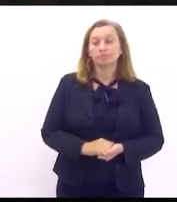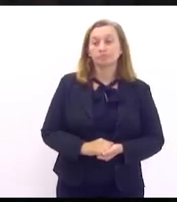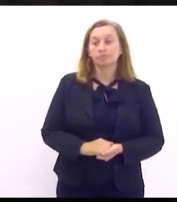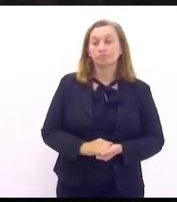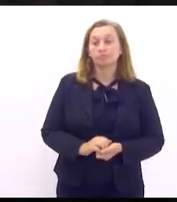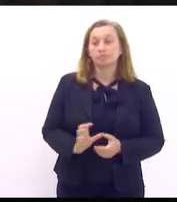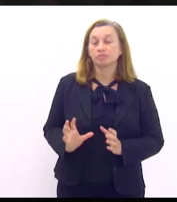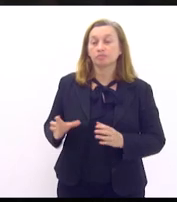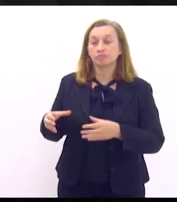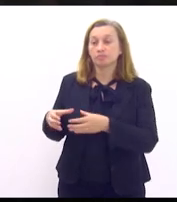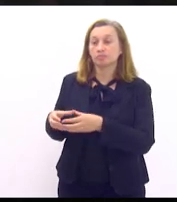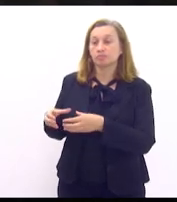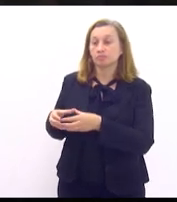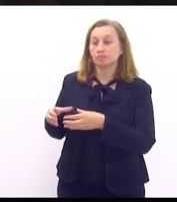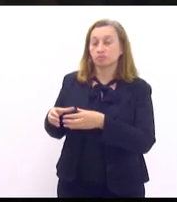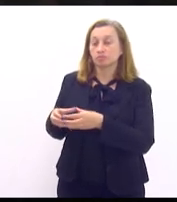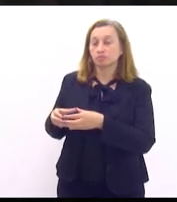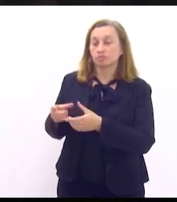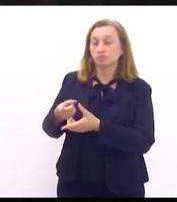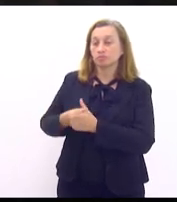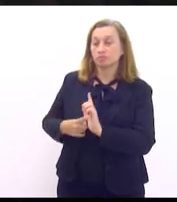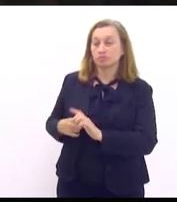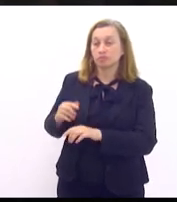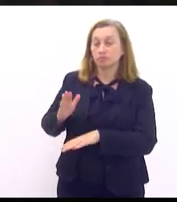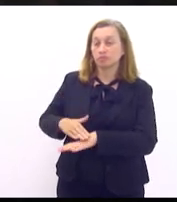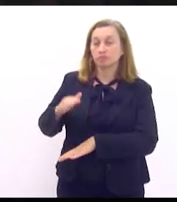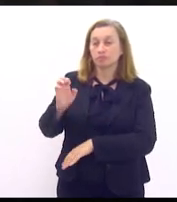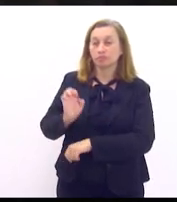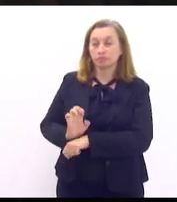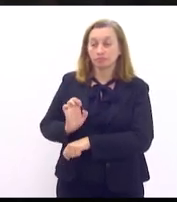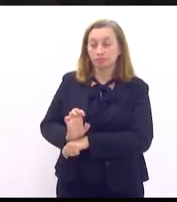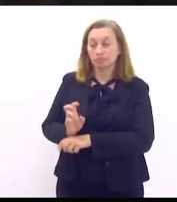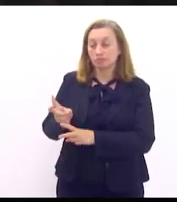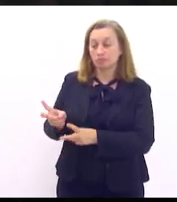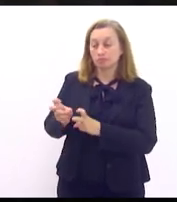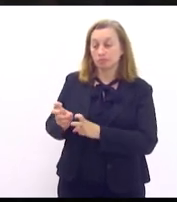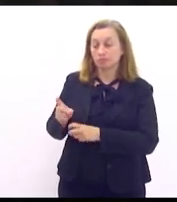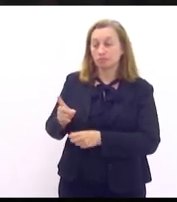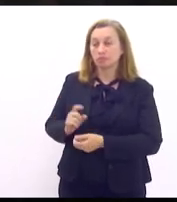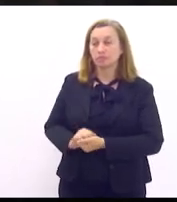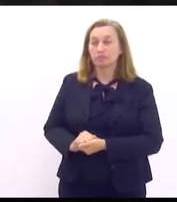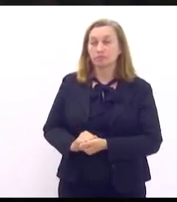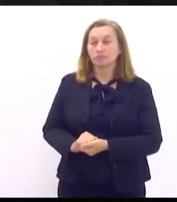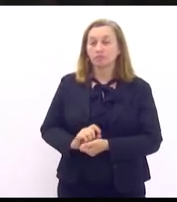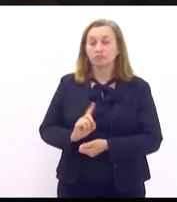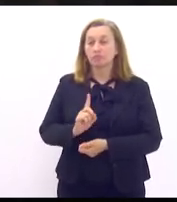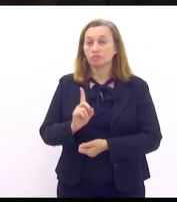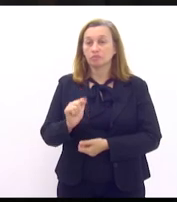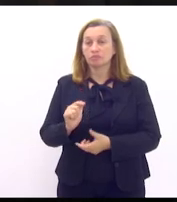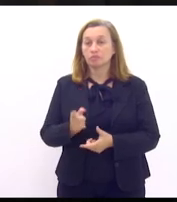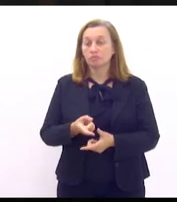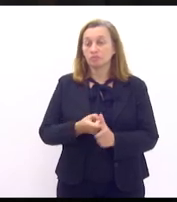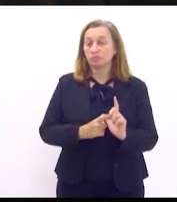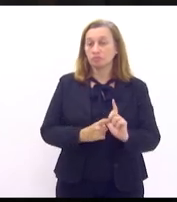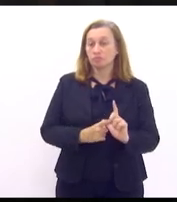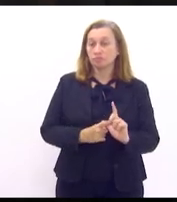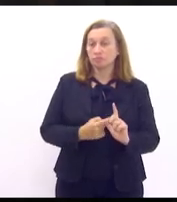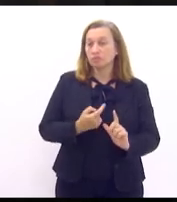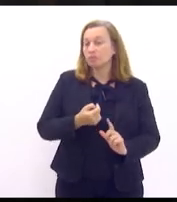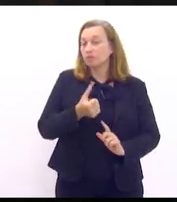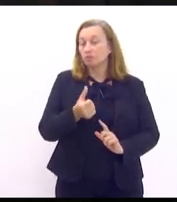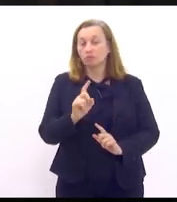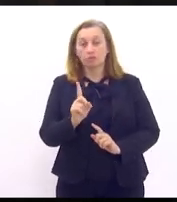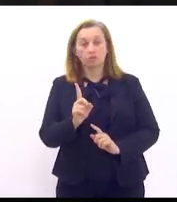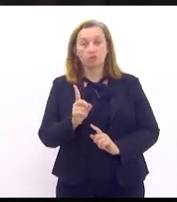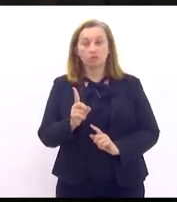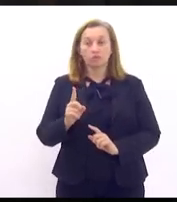do Estado. E quando nós olhamos os grandes devedores, não é uma dívida pontual, são dívidas que